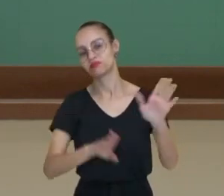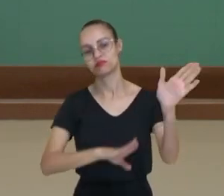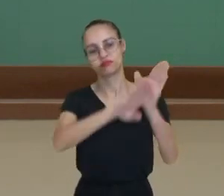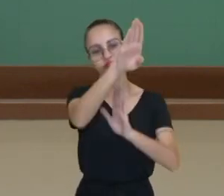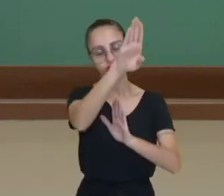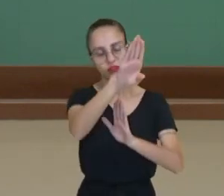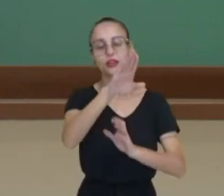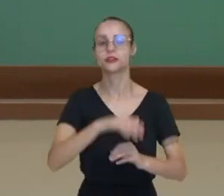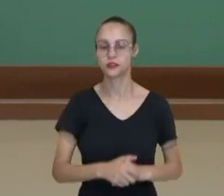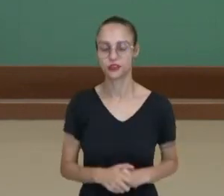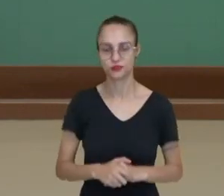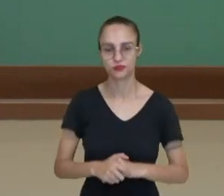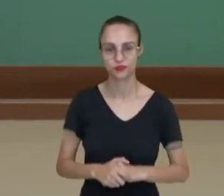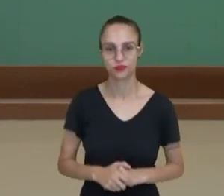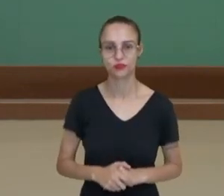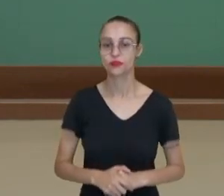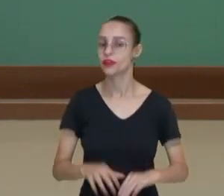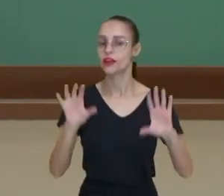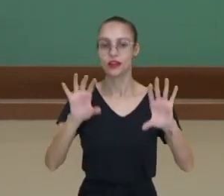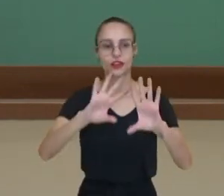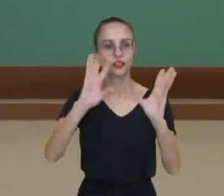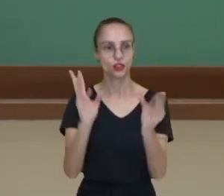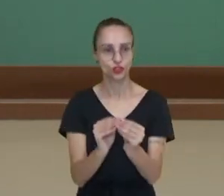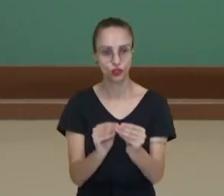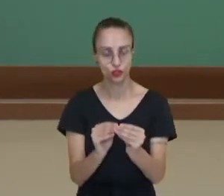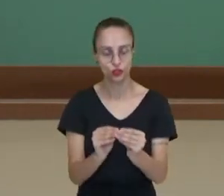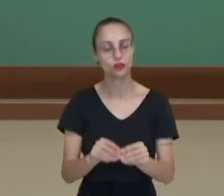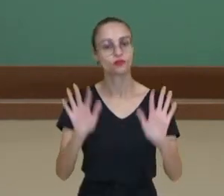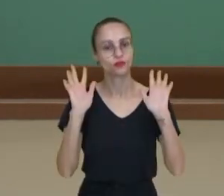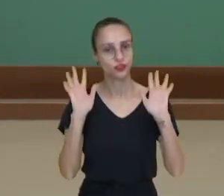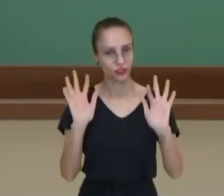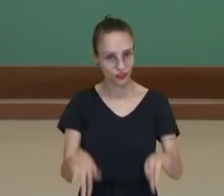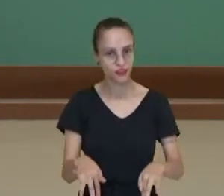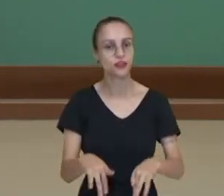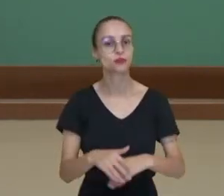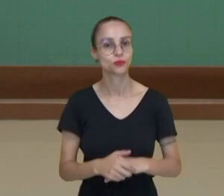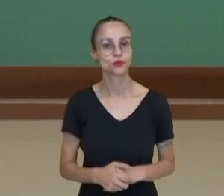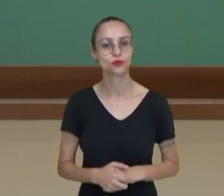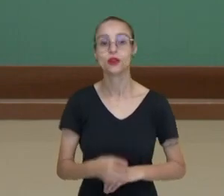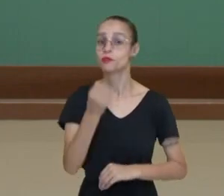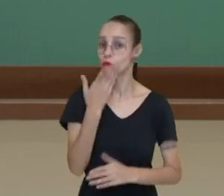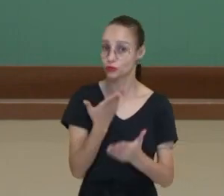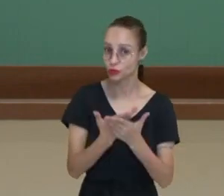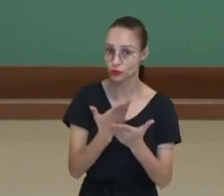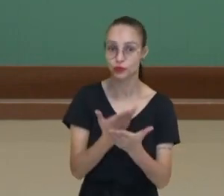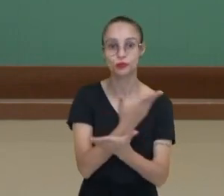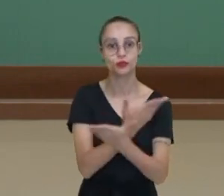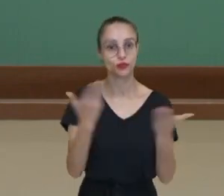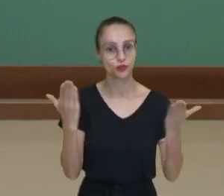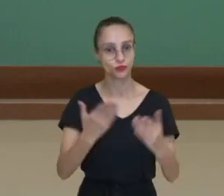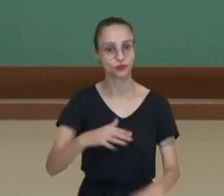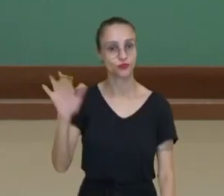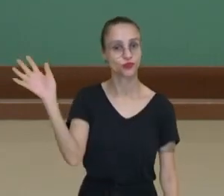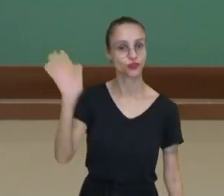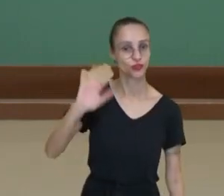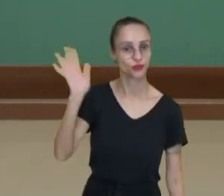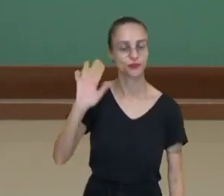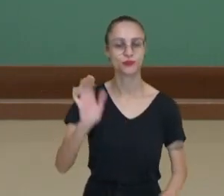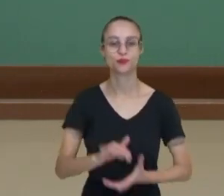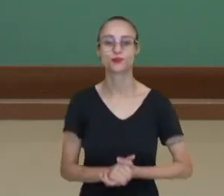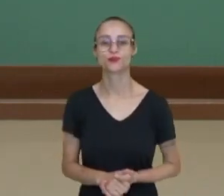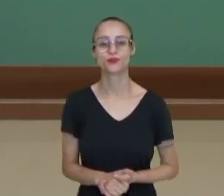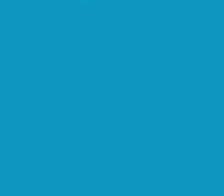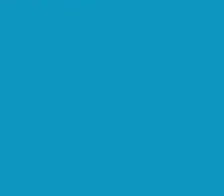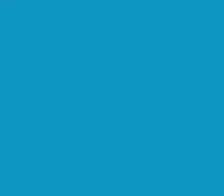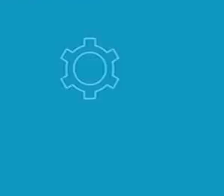acontecendo imediatamente. É isso, povo. Ficamos por aqui na aula de hoje. Bons estudos para você. Tchau, povo!